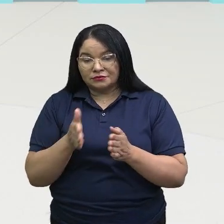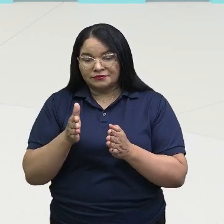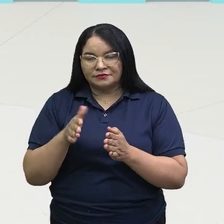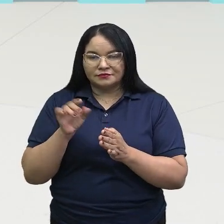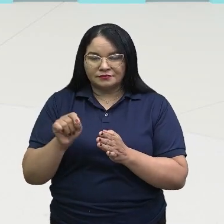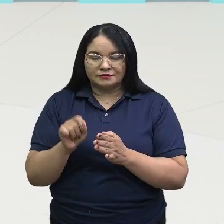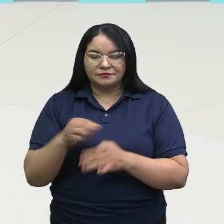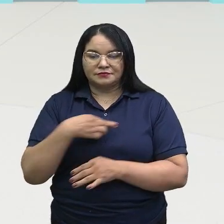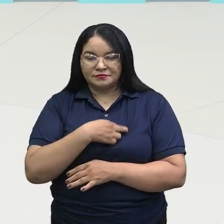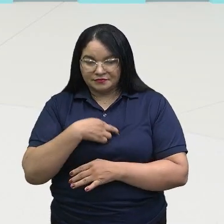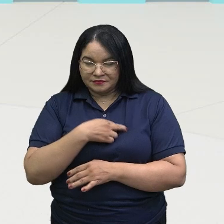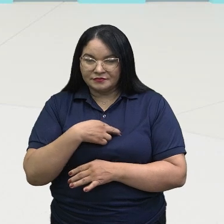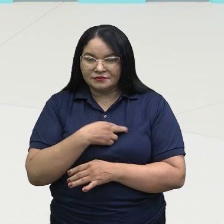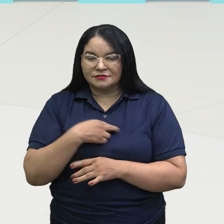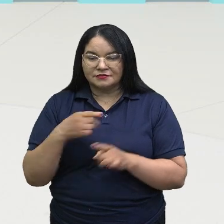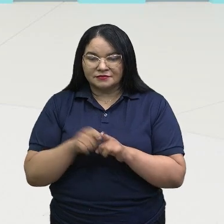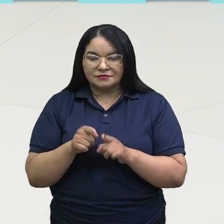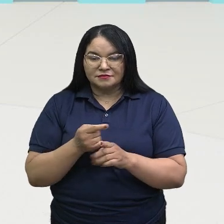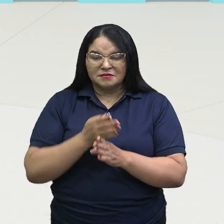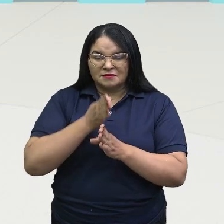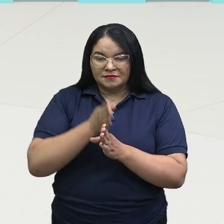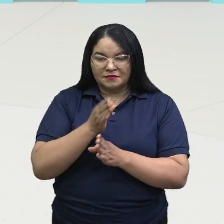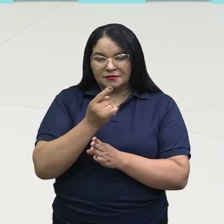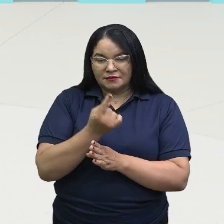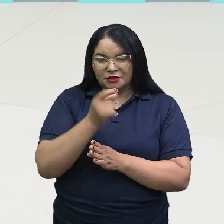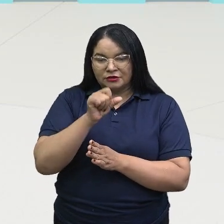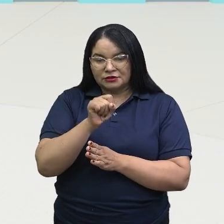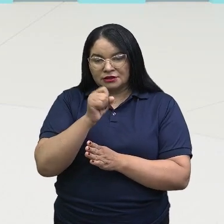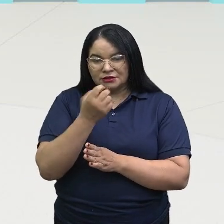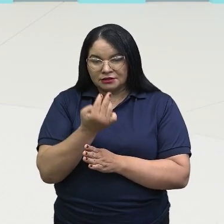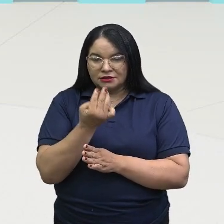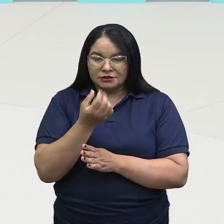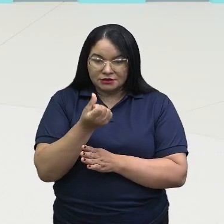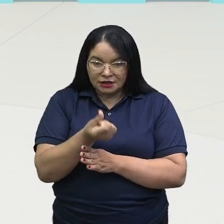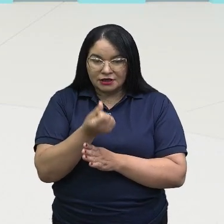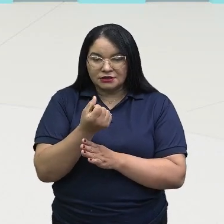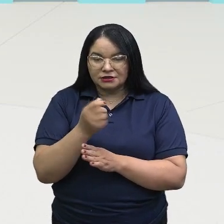o romantismo, que vai de 1836 a